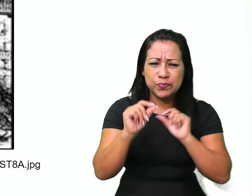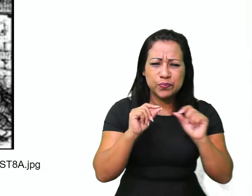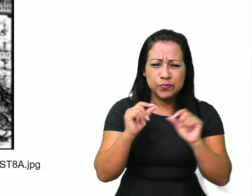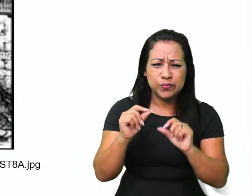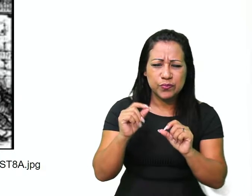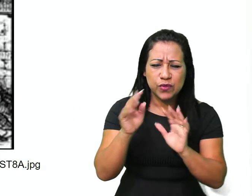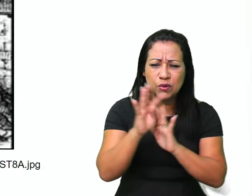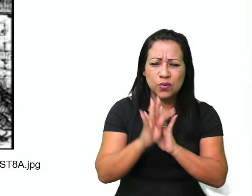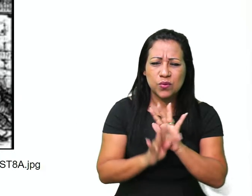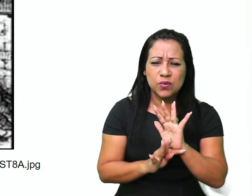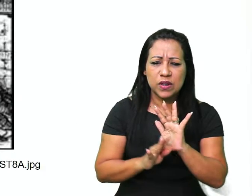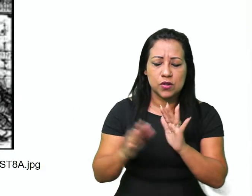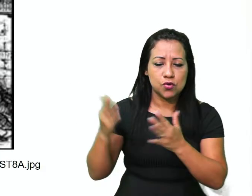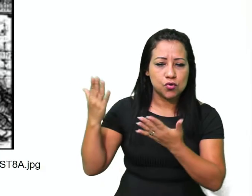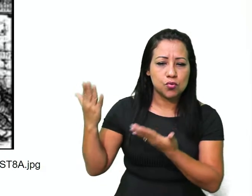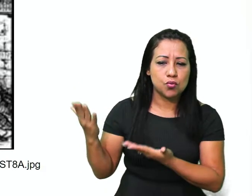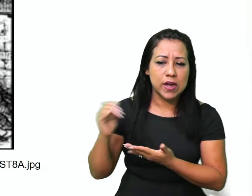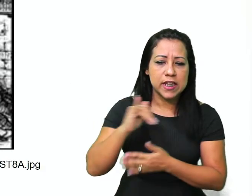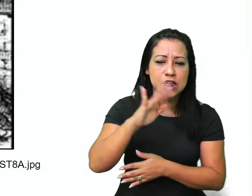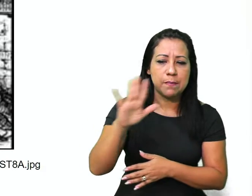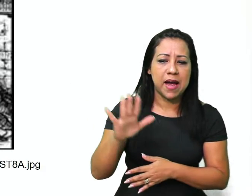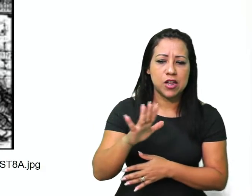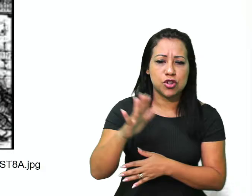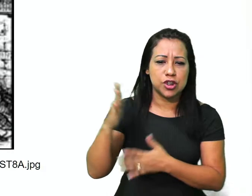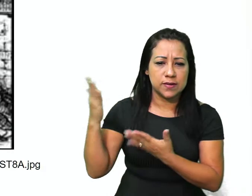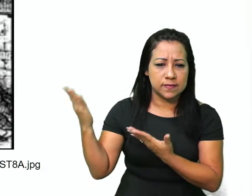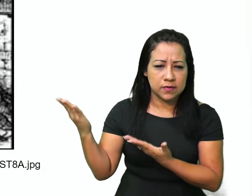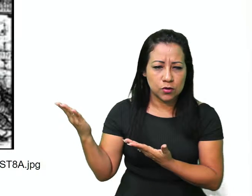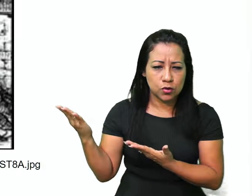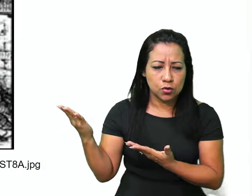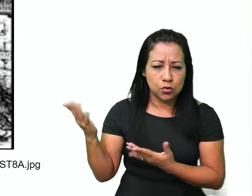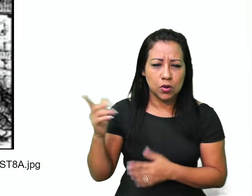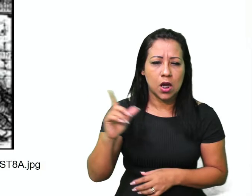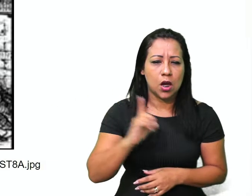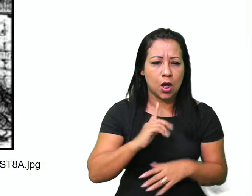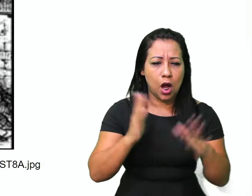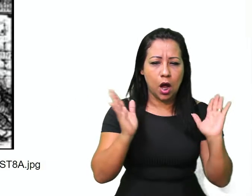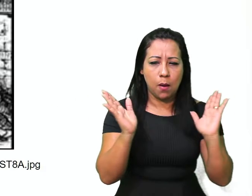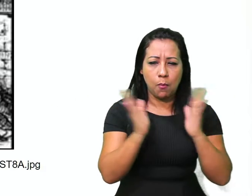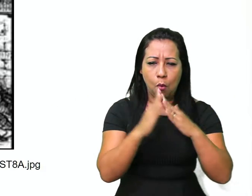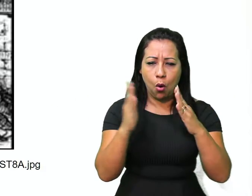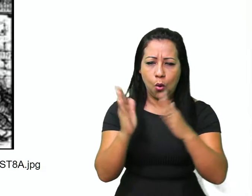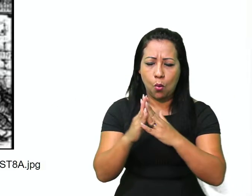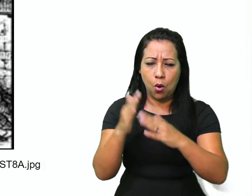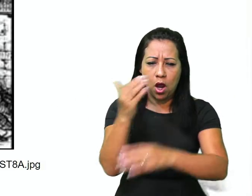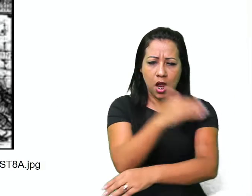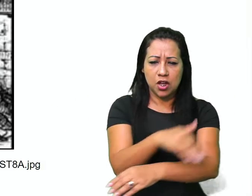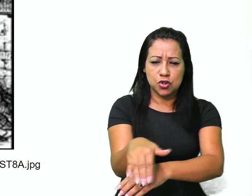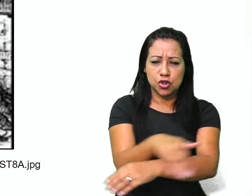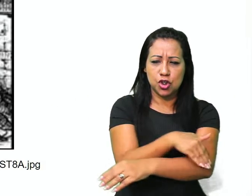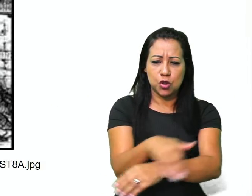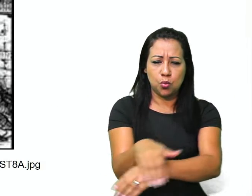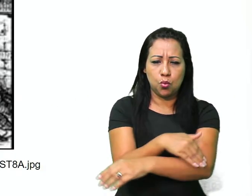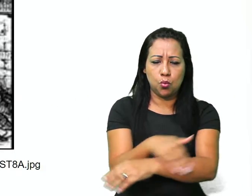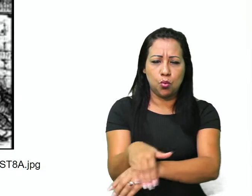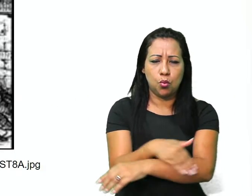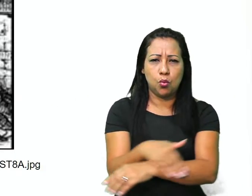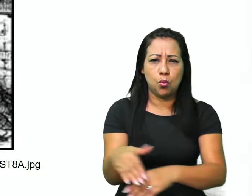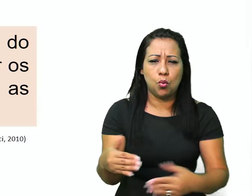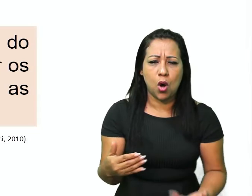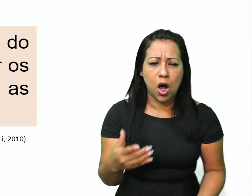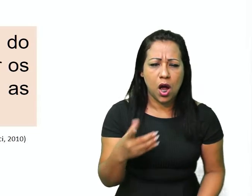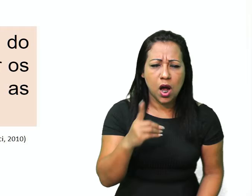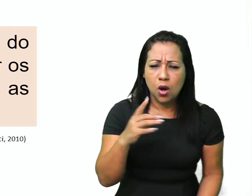pelo Brasil afora. Moradores de rua. Tá? Quando a Arimateia? Lá no início da Revolução Industrial